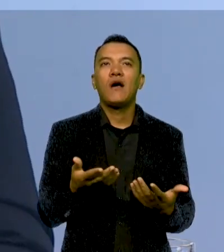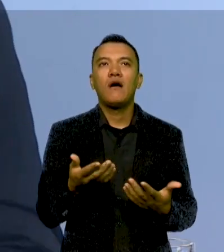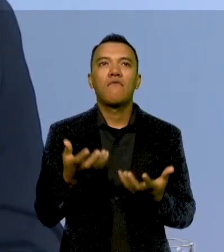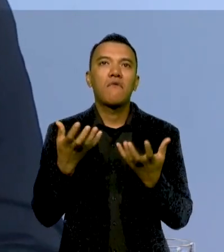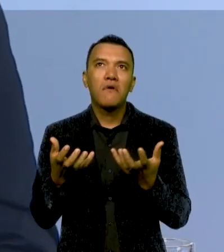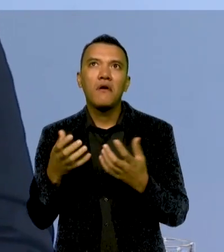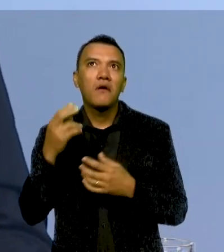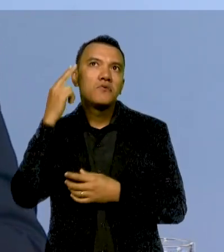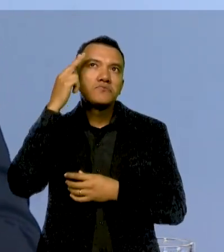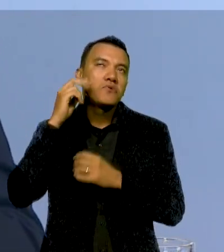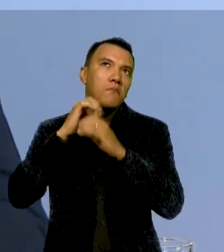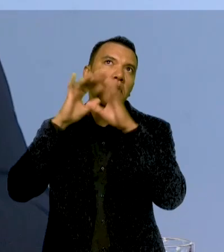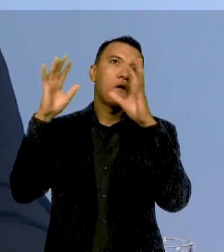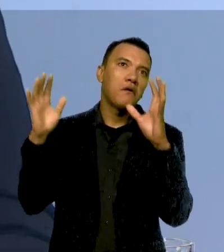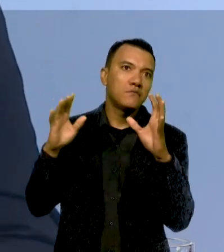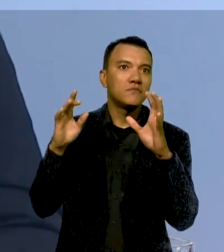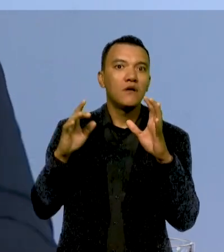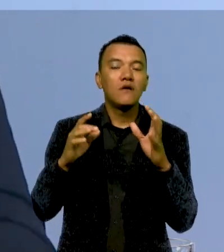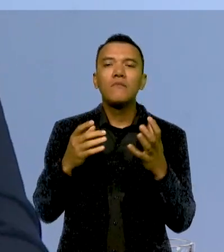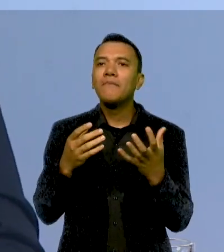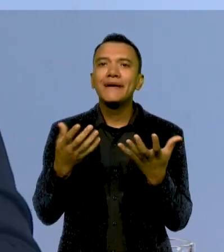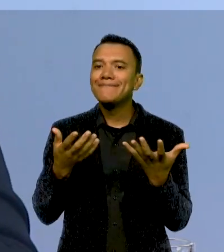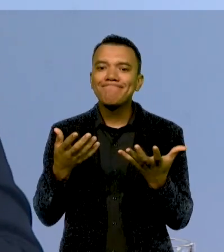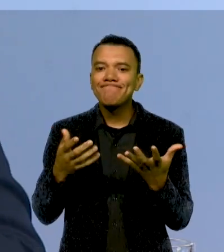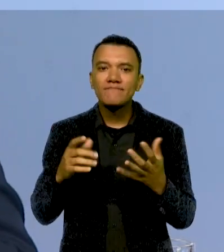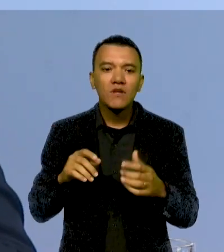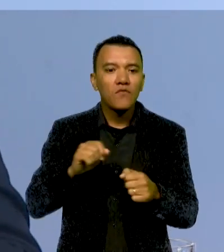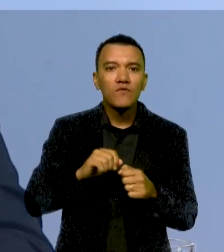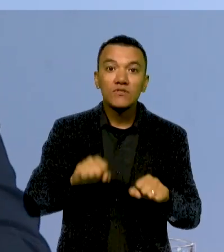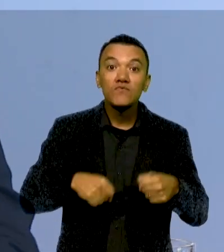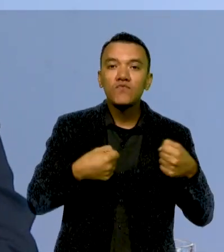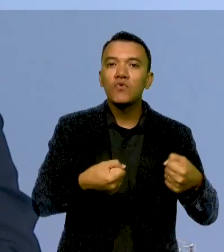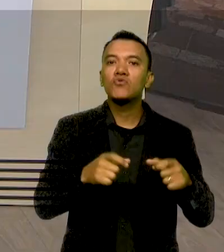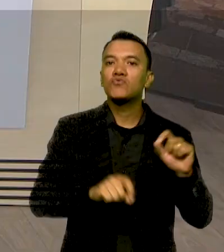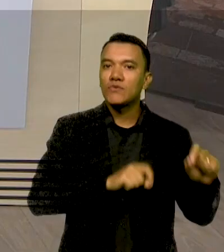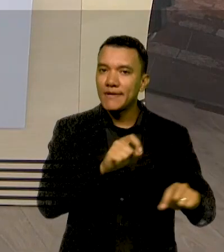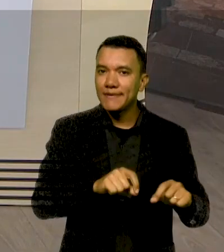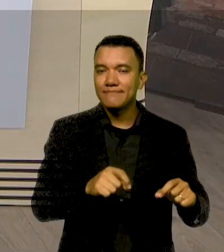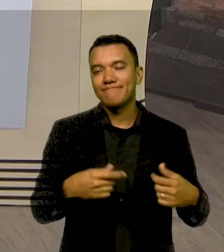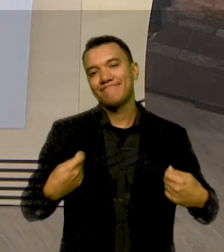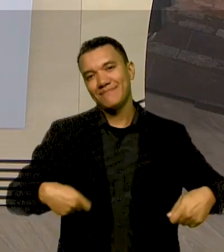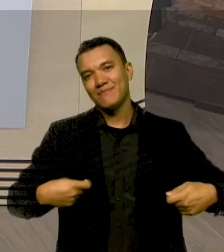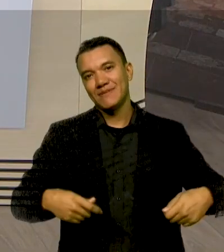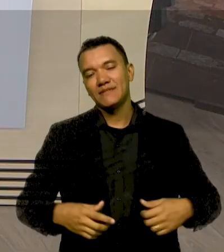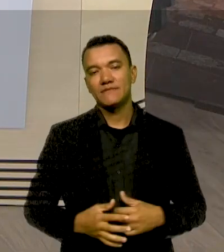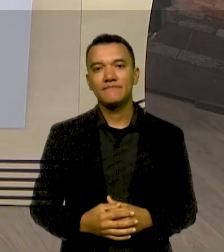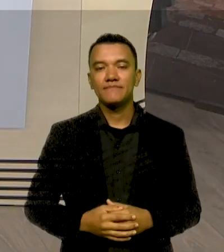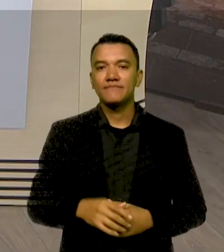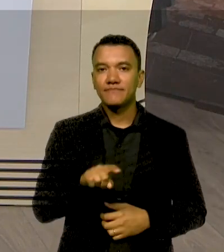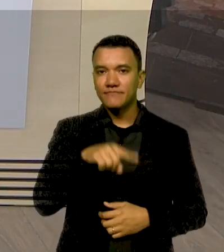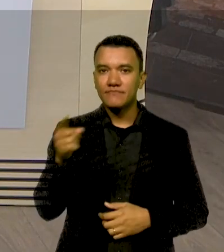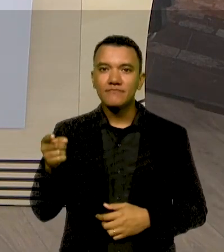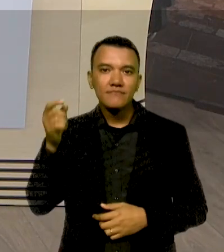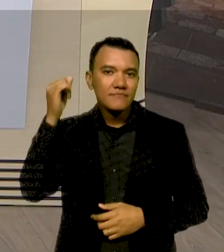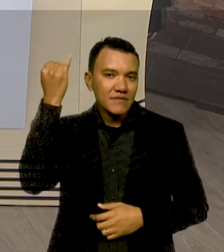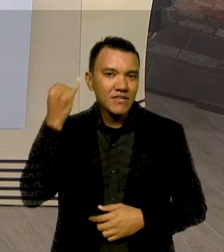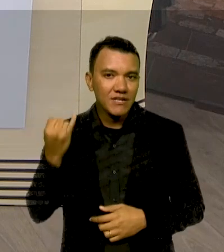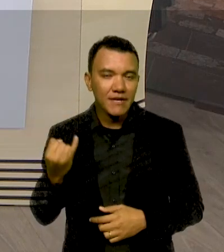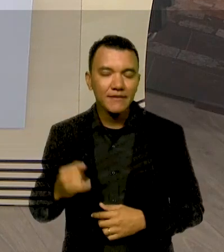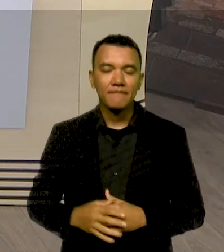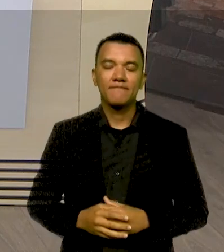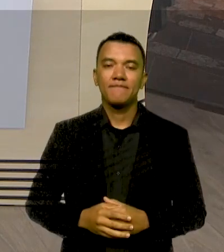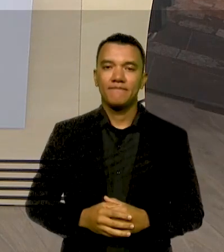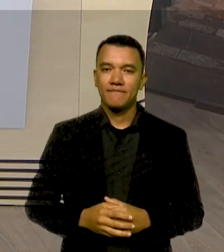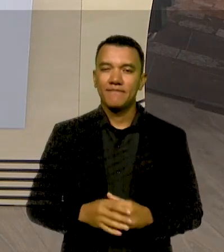meu sonho, porque é muito bonito, ok, mas o que você está fazendo por isso, sabe? Professora Janaína. Certo, eu